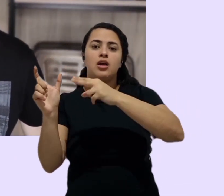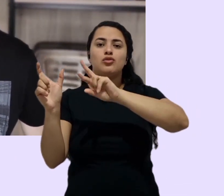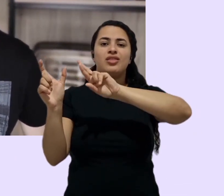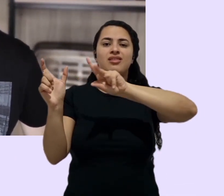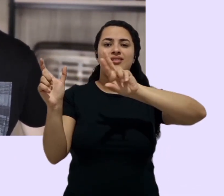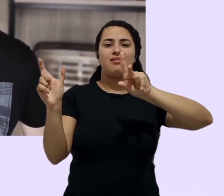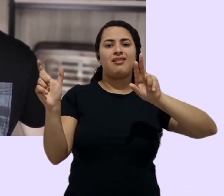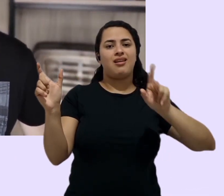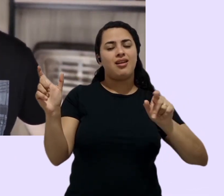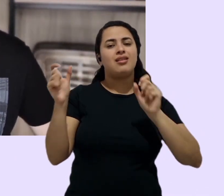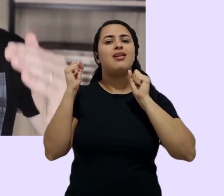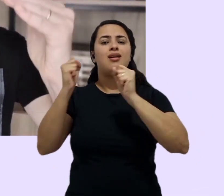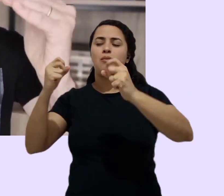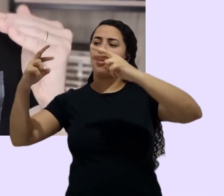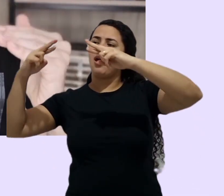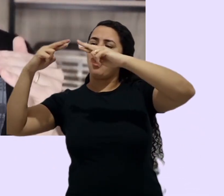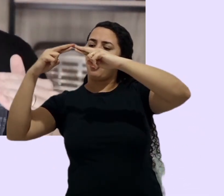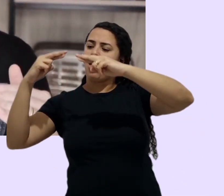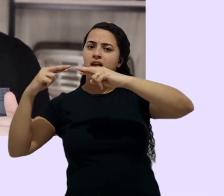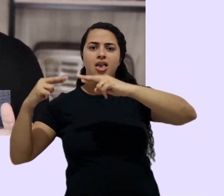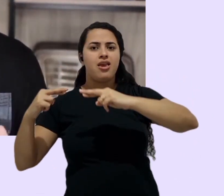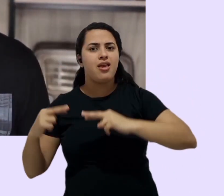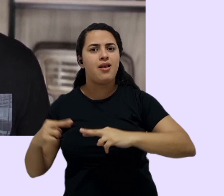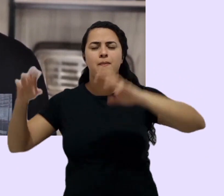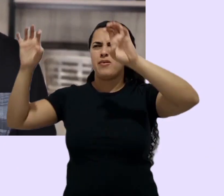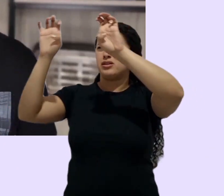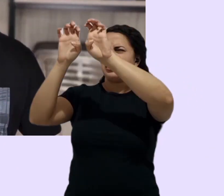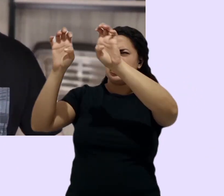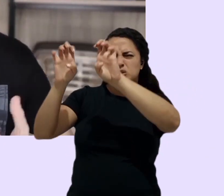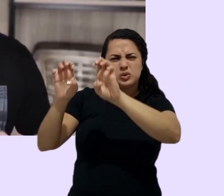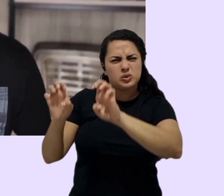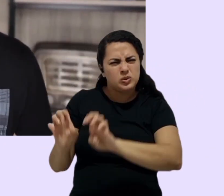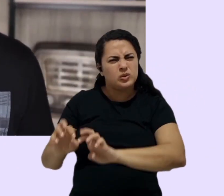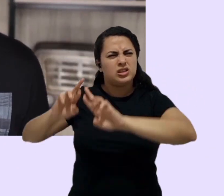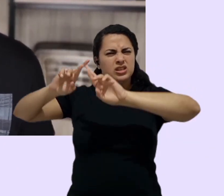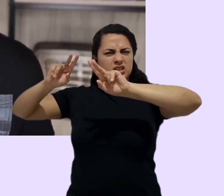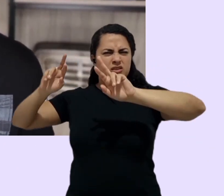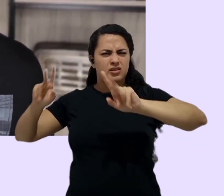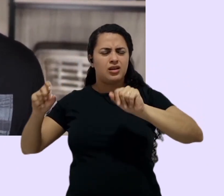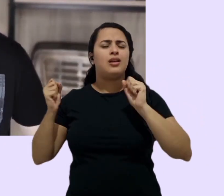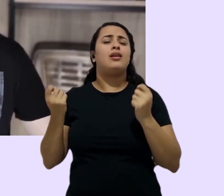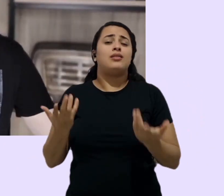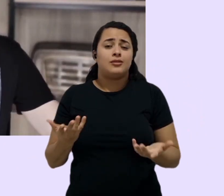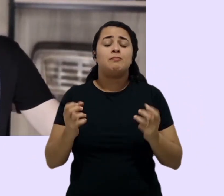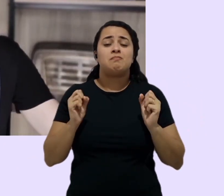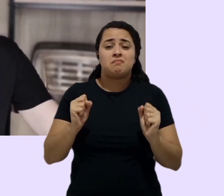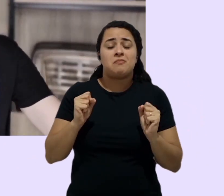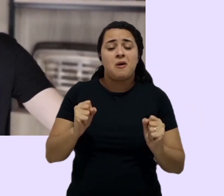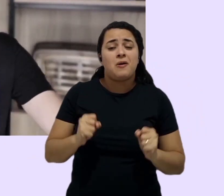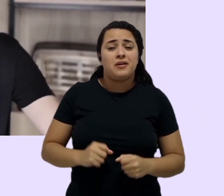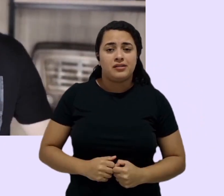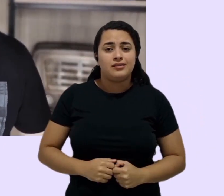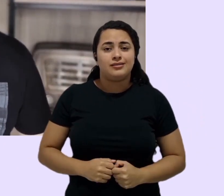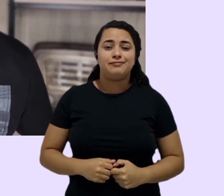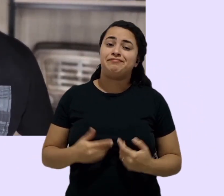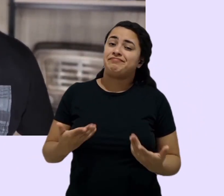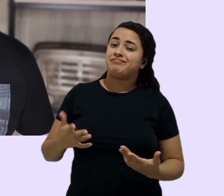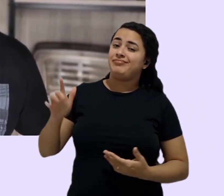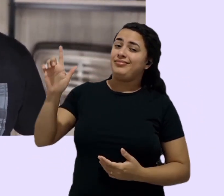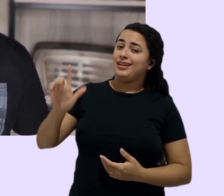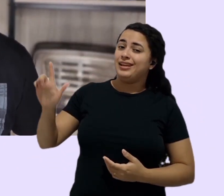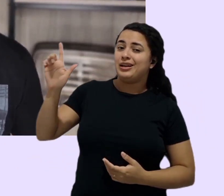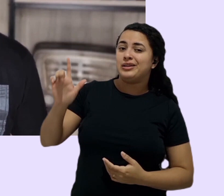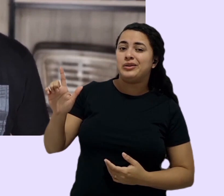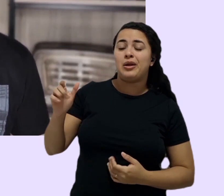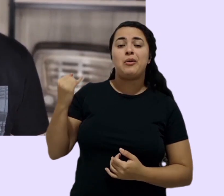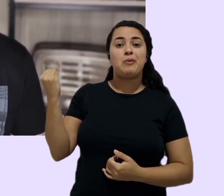som diferente para o texto. A própria estrutura do texto também pode querer dizer alguma coisa. Ou seja, na literatura